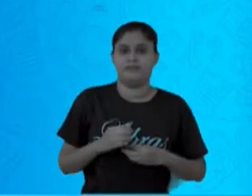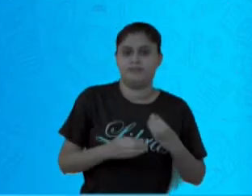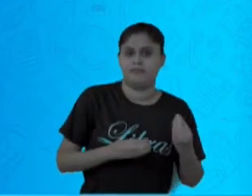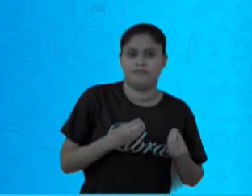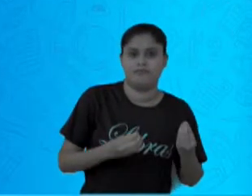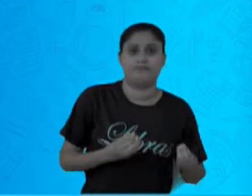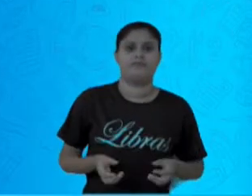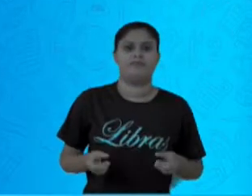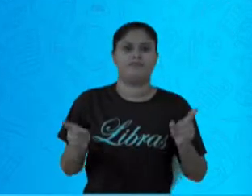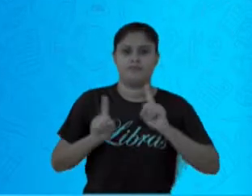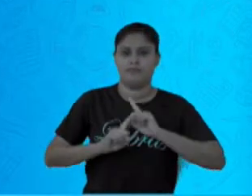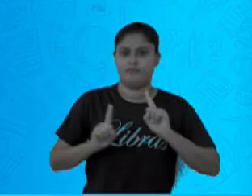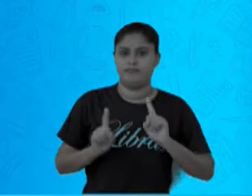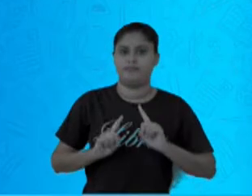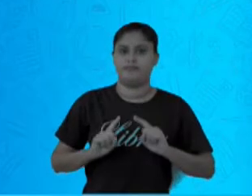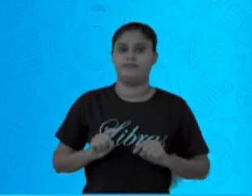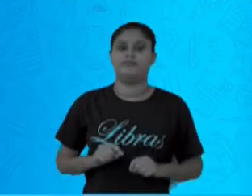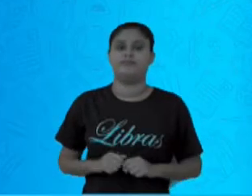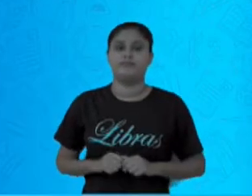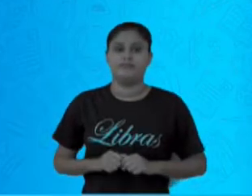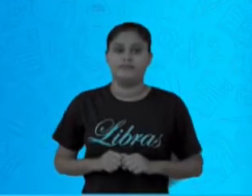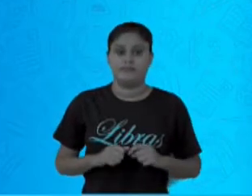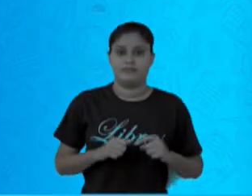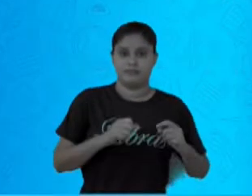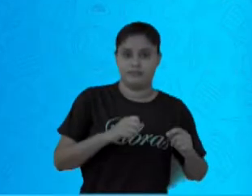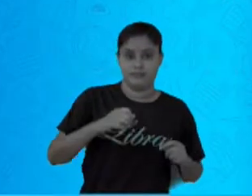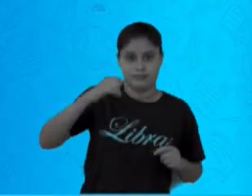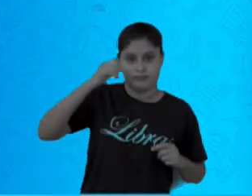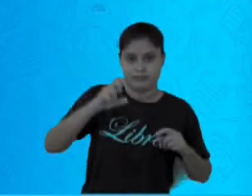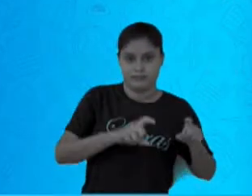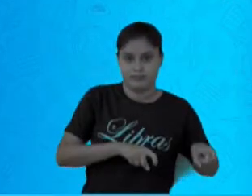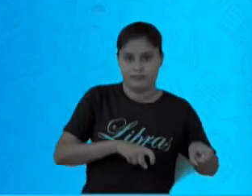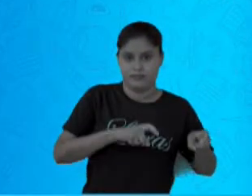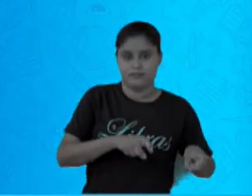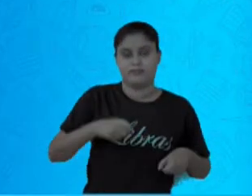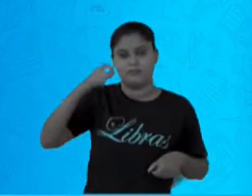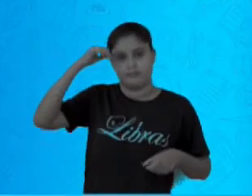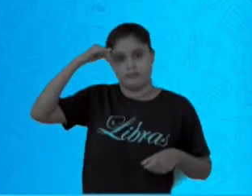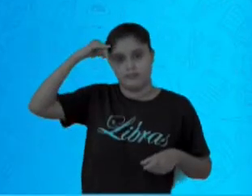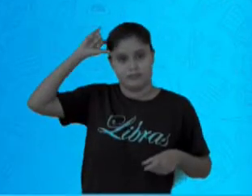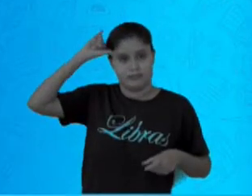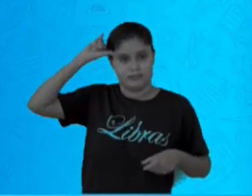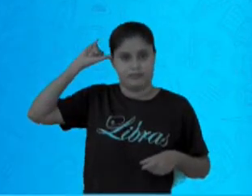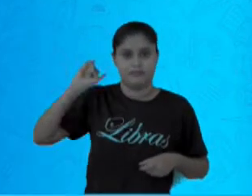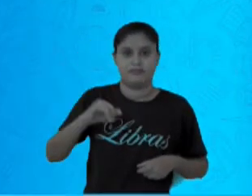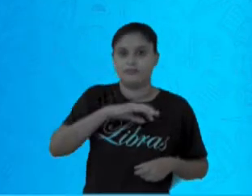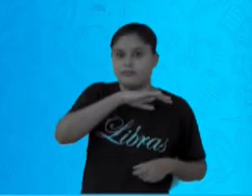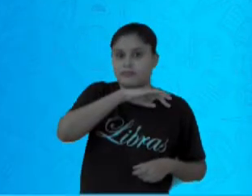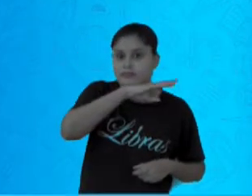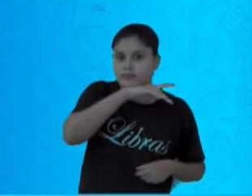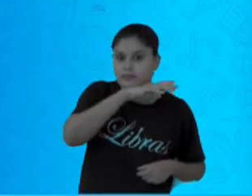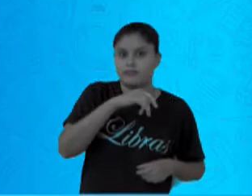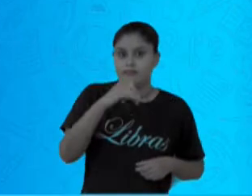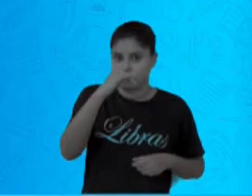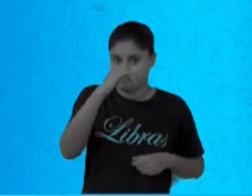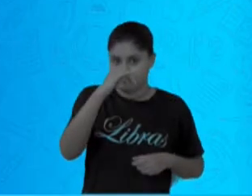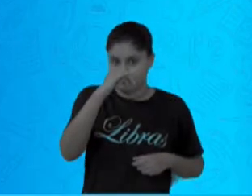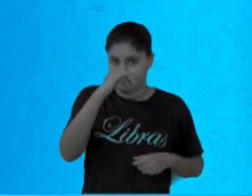verdade? Mas não. A pecuária é a criação de todo tipo de animal.